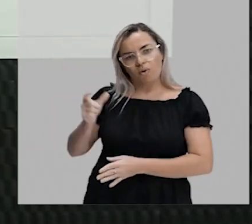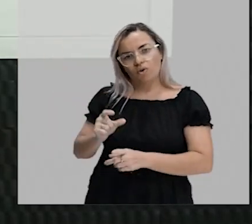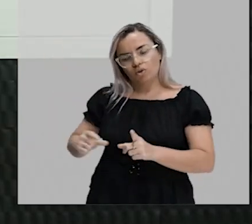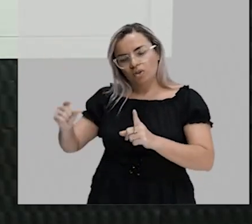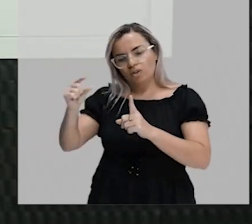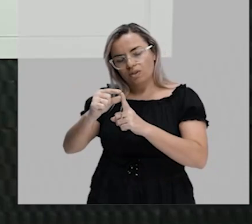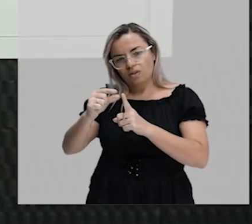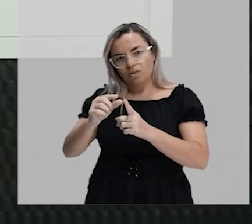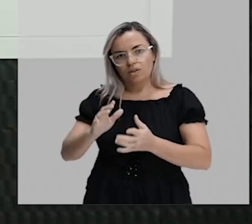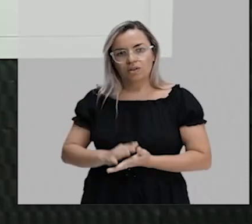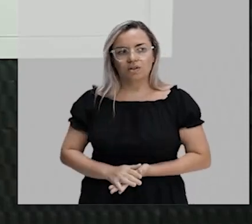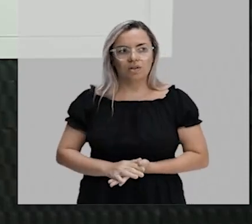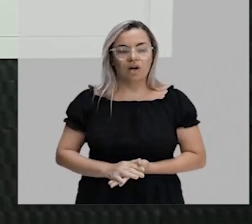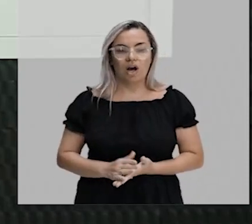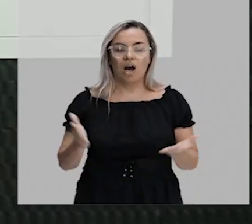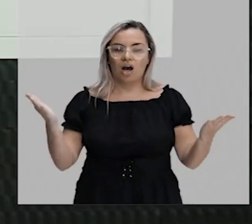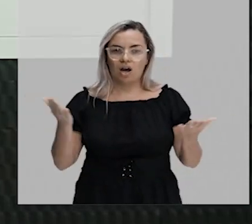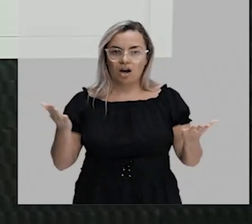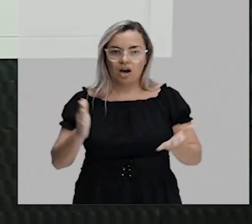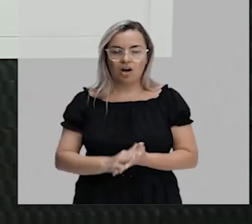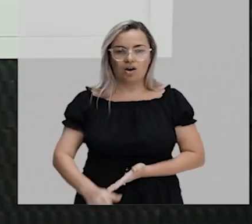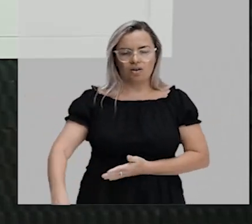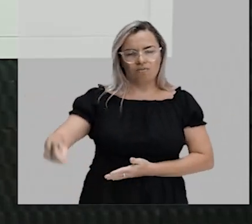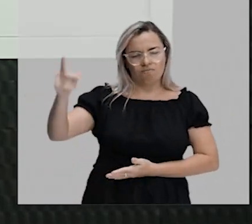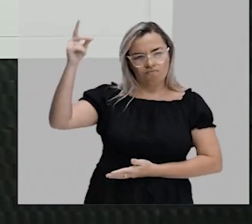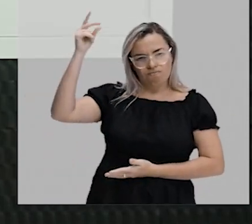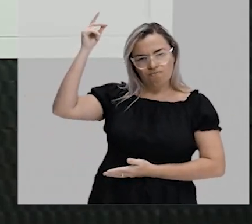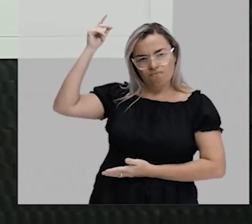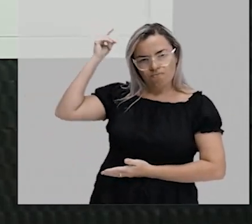Então, se você pega na antiguidade como Platão,